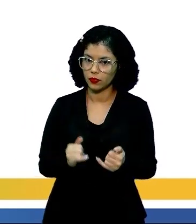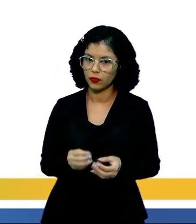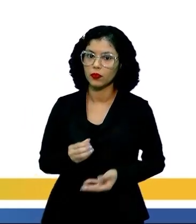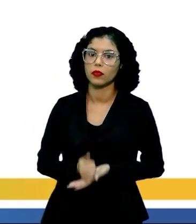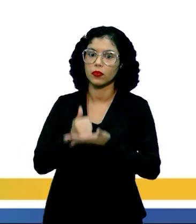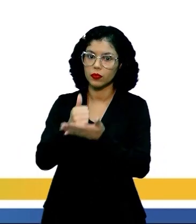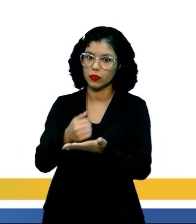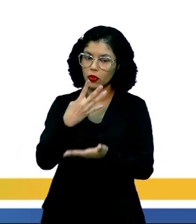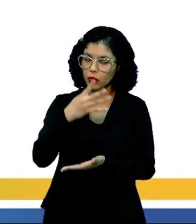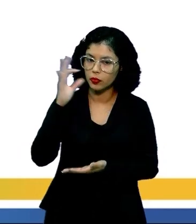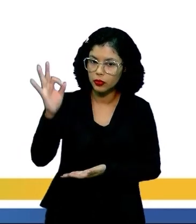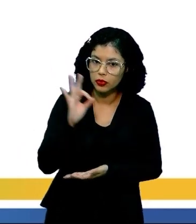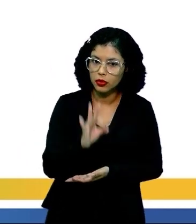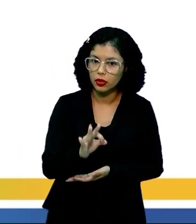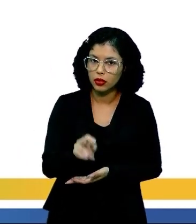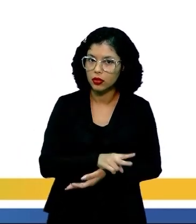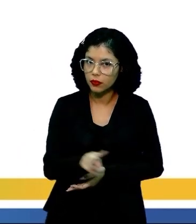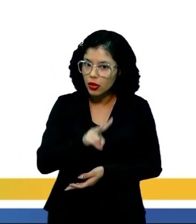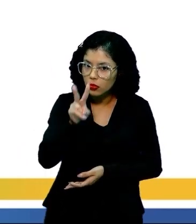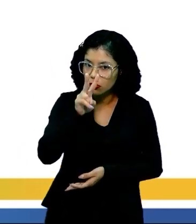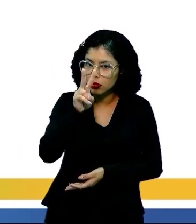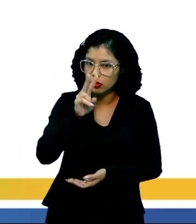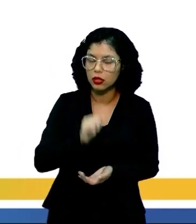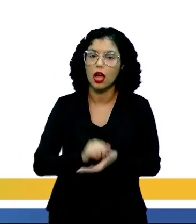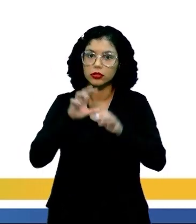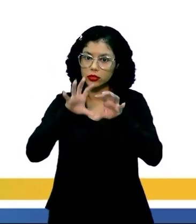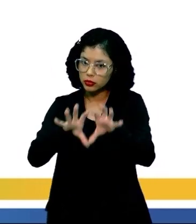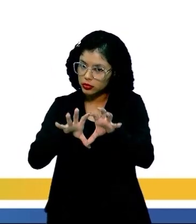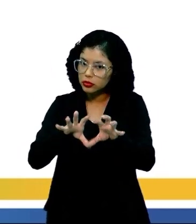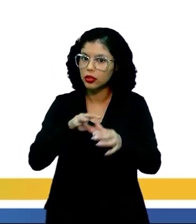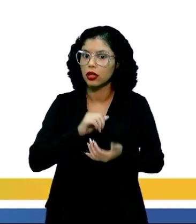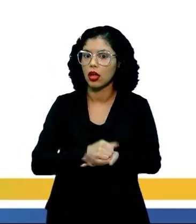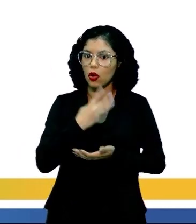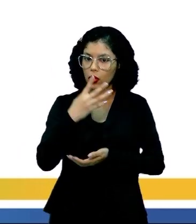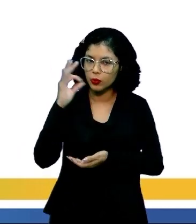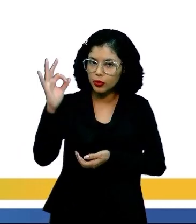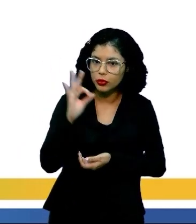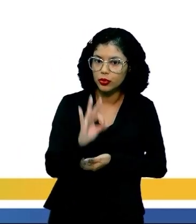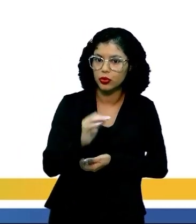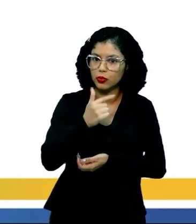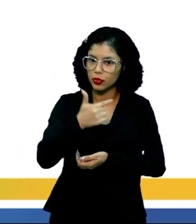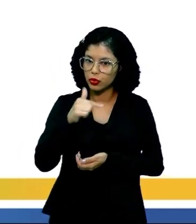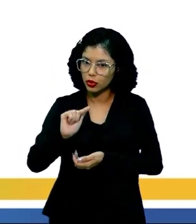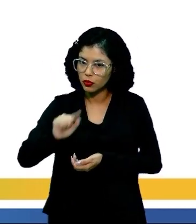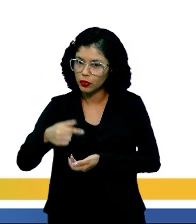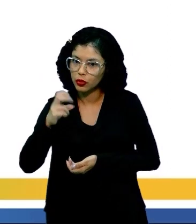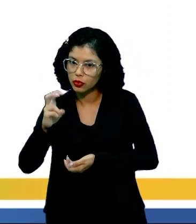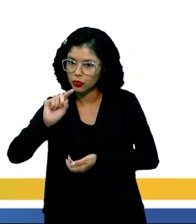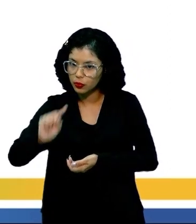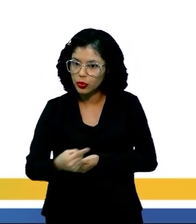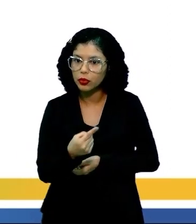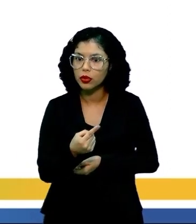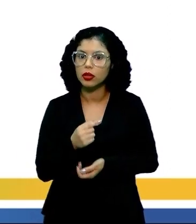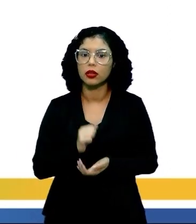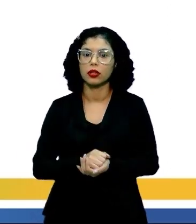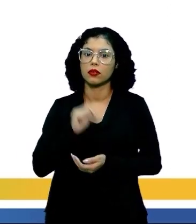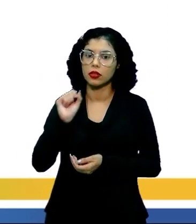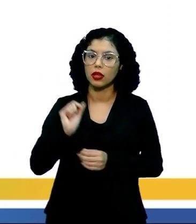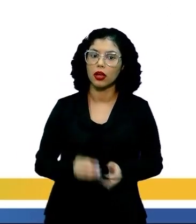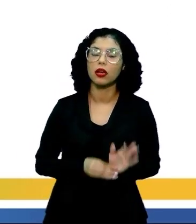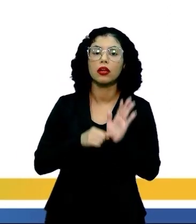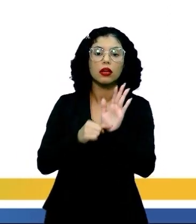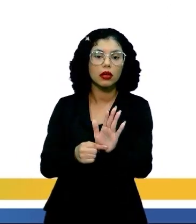doados? 4% desse valor. Logo, 4% de 27,5 mil vai me